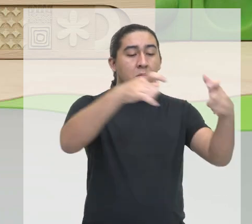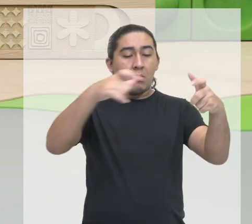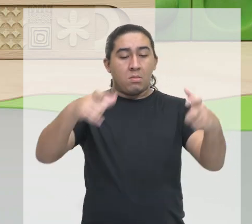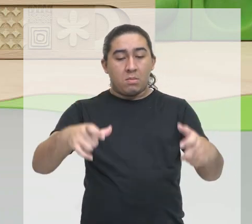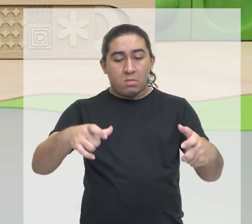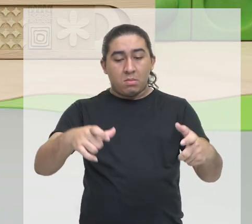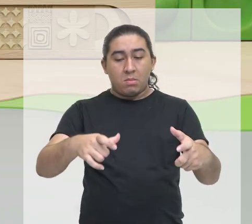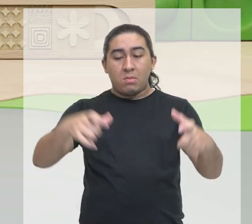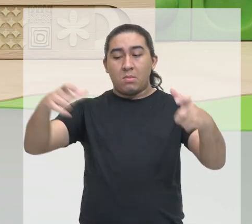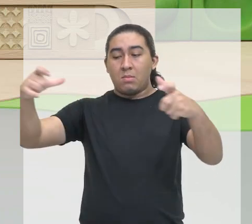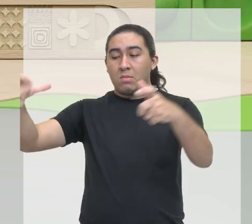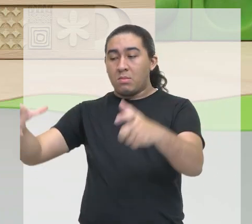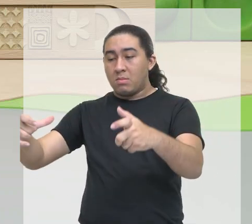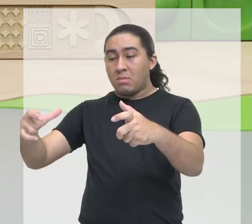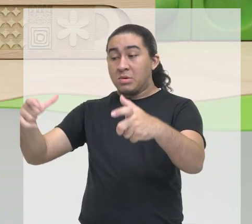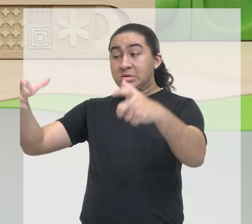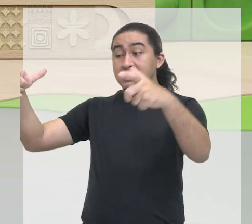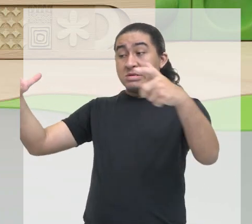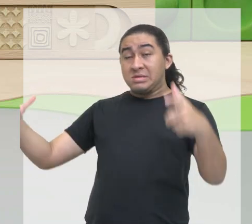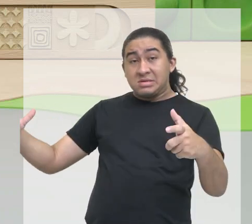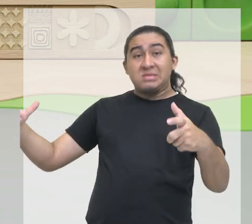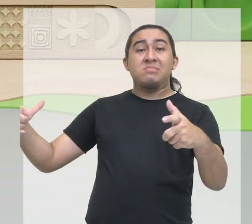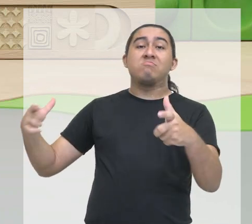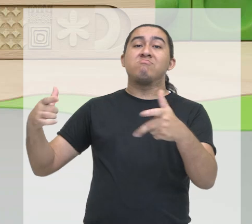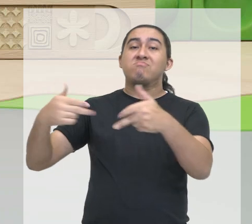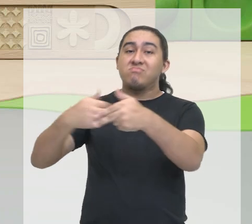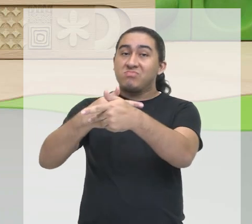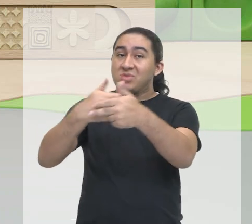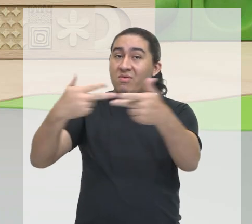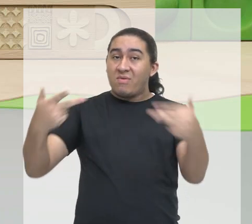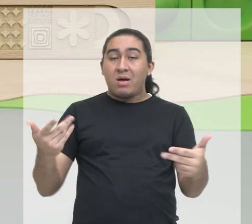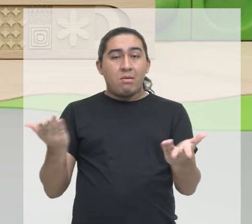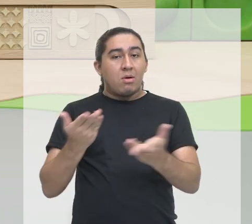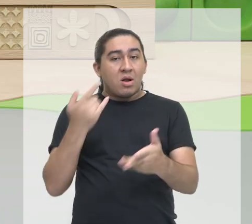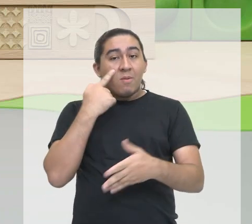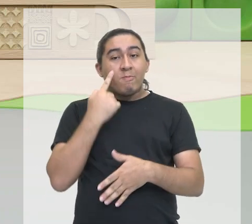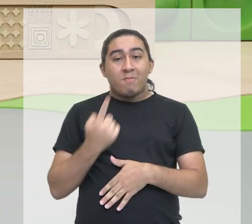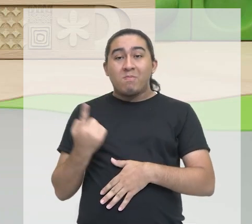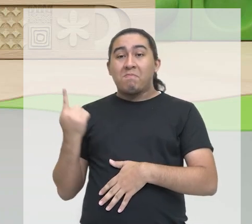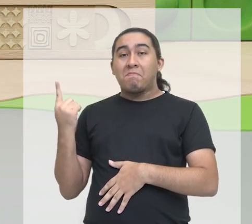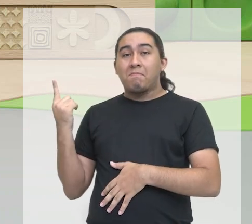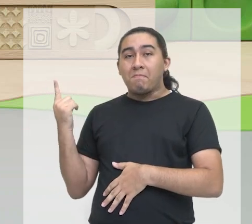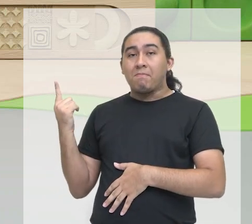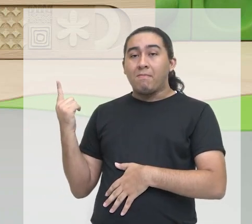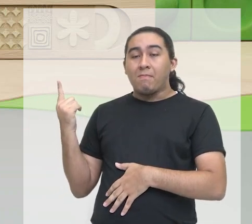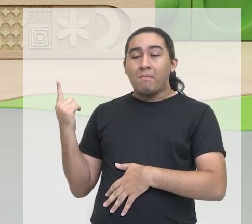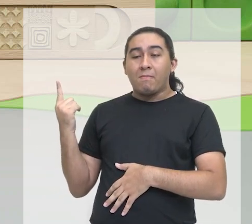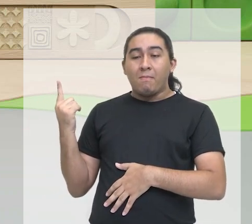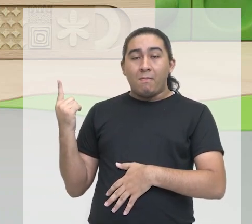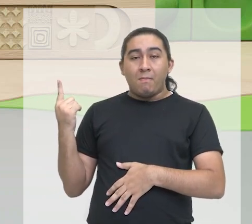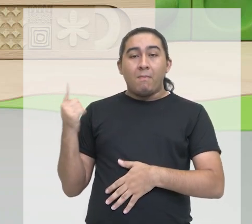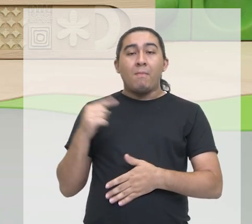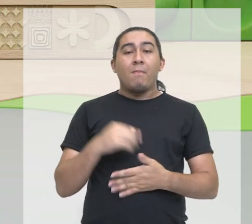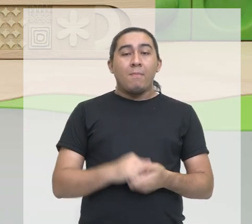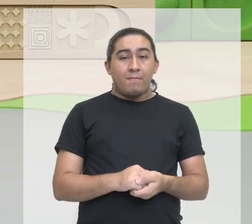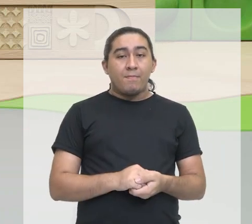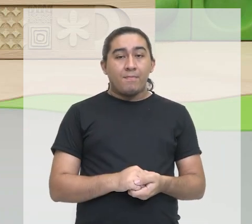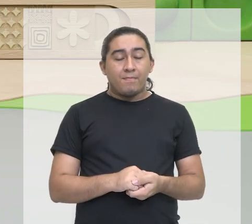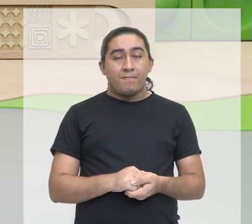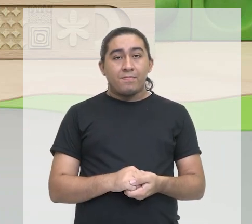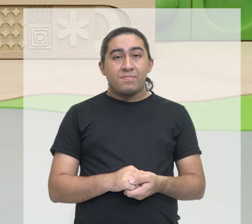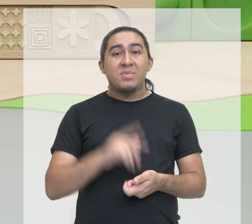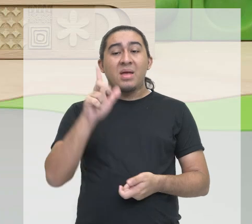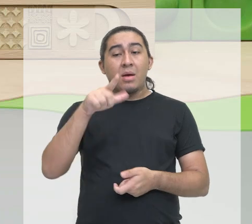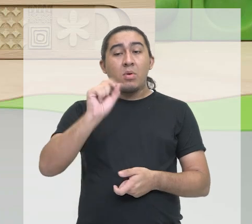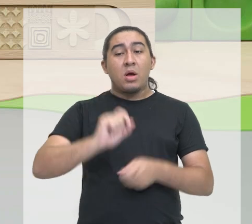anãs amarelas, né? Depois pelas gigantes vermelhas e agora a gente fala das supergigantes azuis.